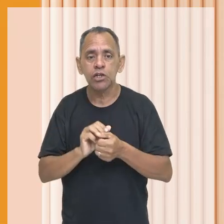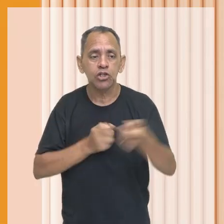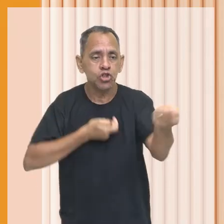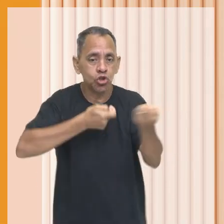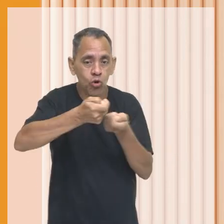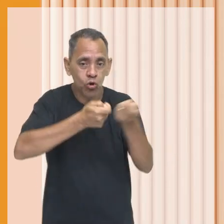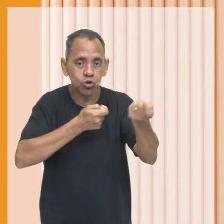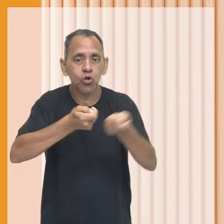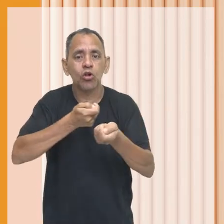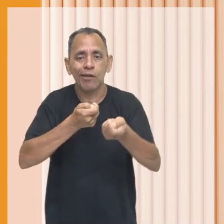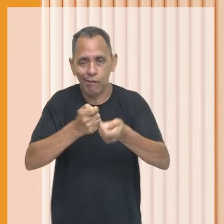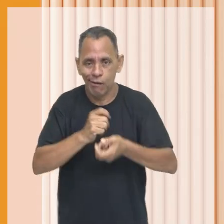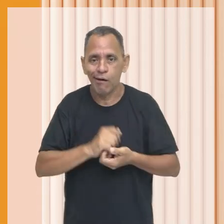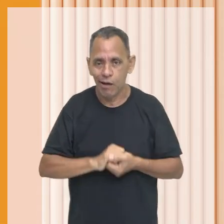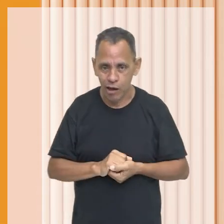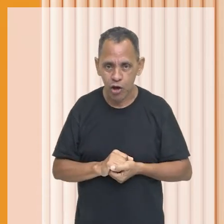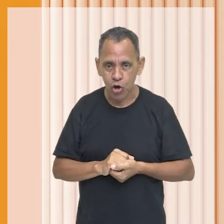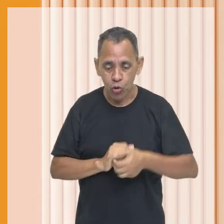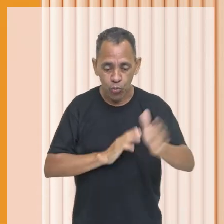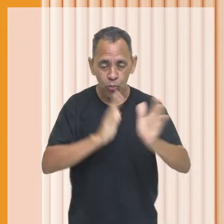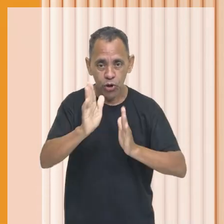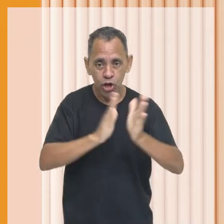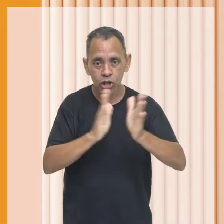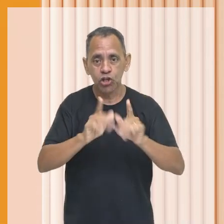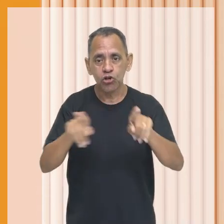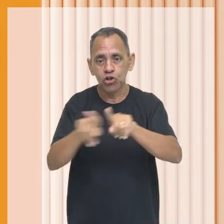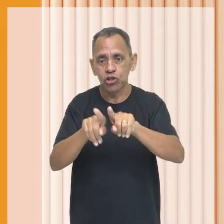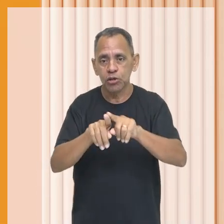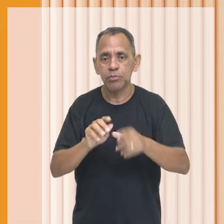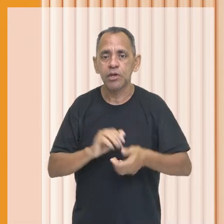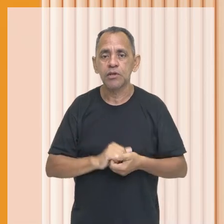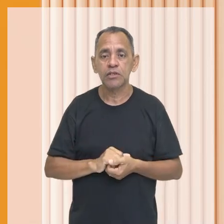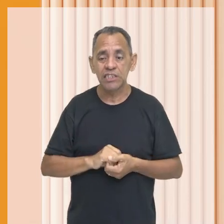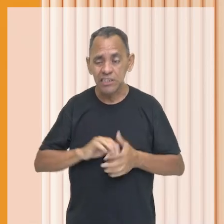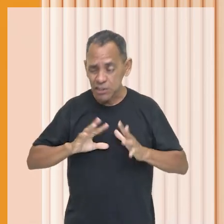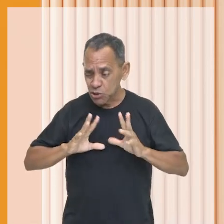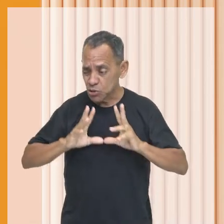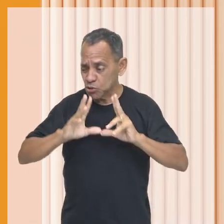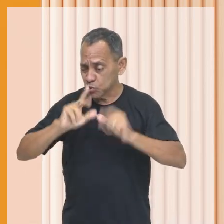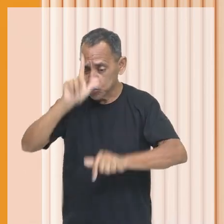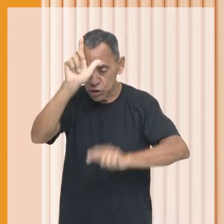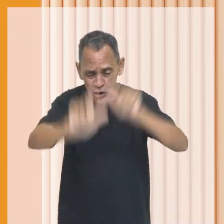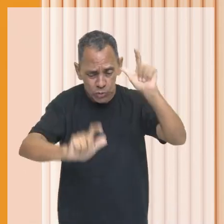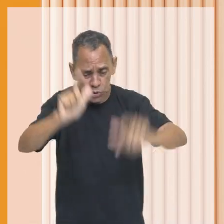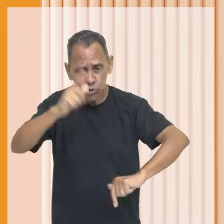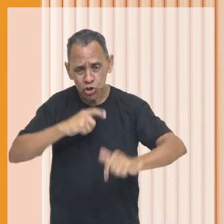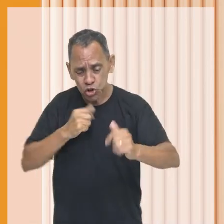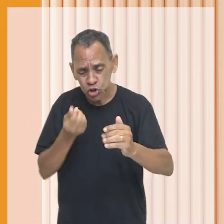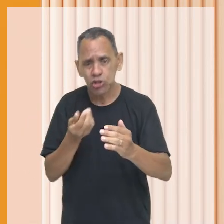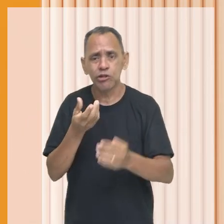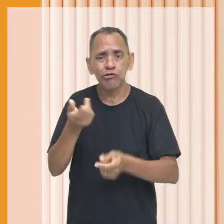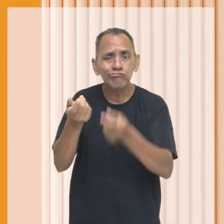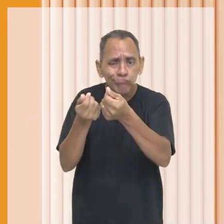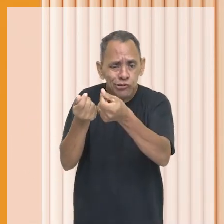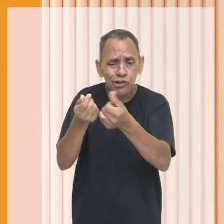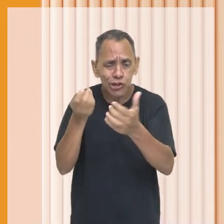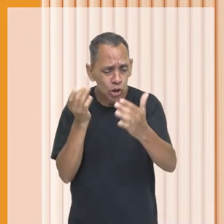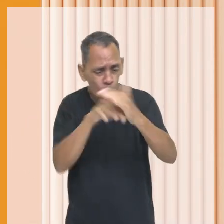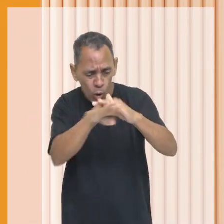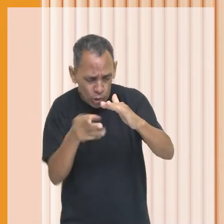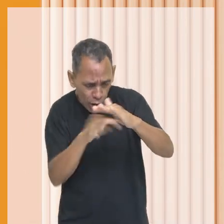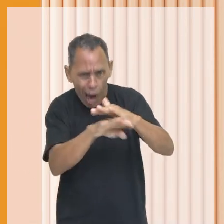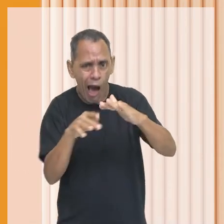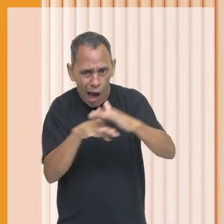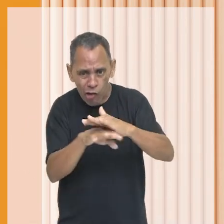golpe para muitas famílias, porque tudo que tinham naquele momento ali guardados em poupanças foi confiscado pelo governo para